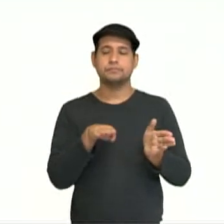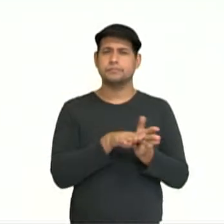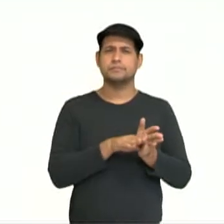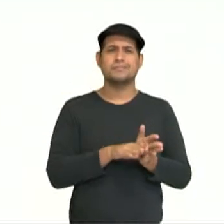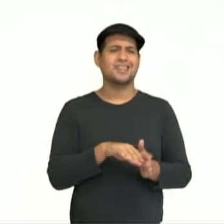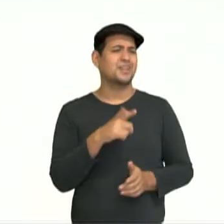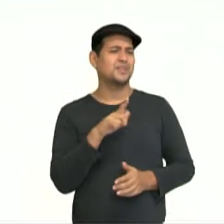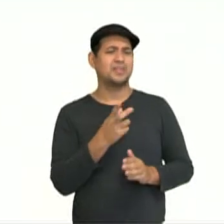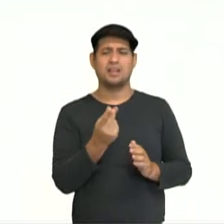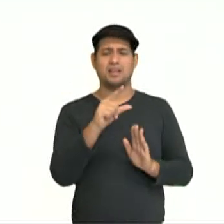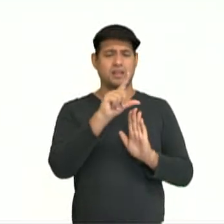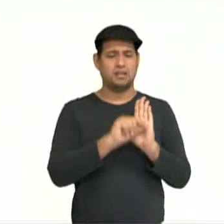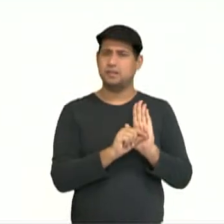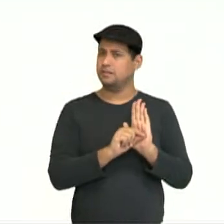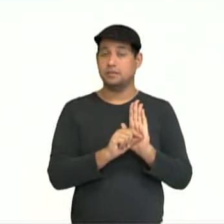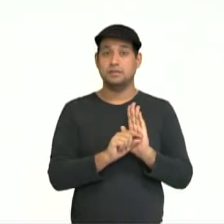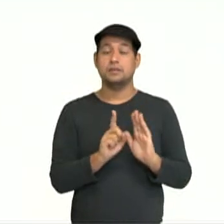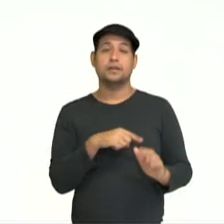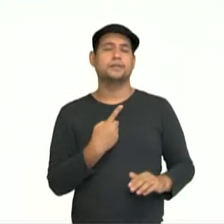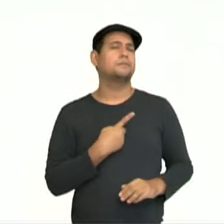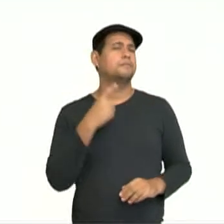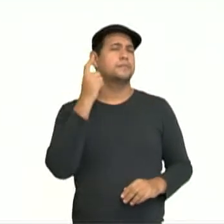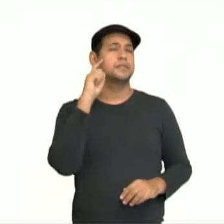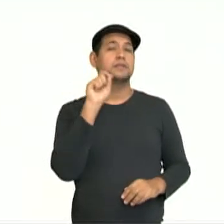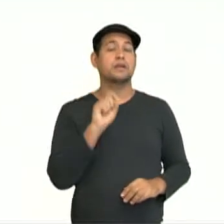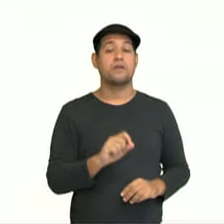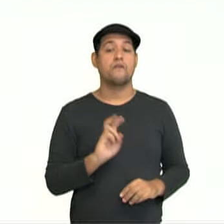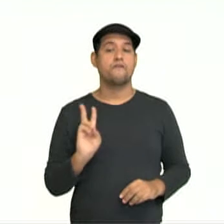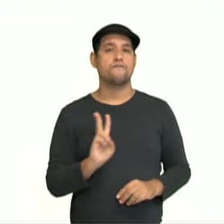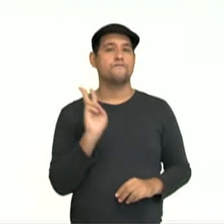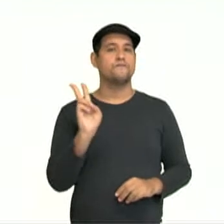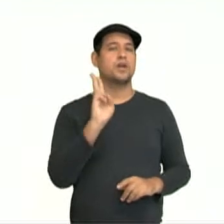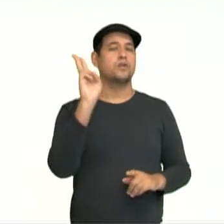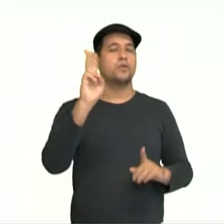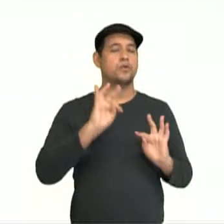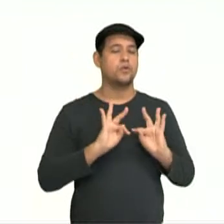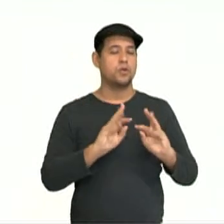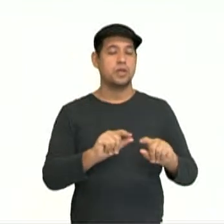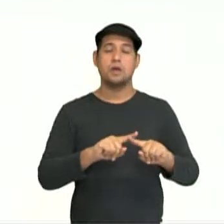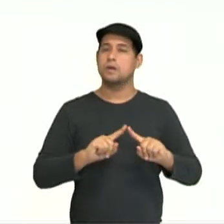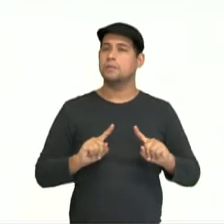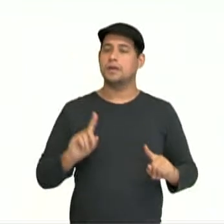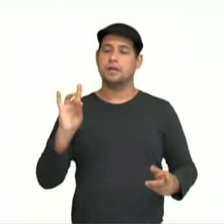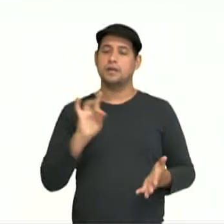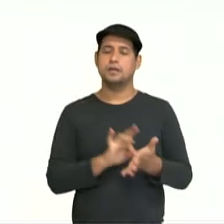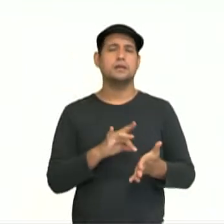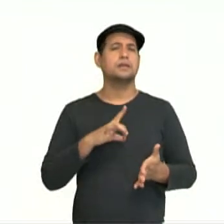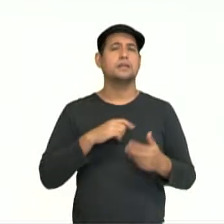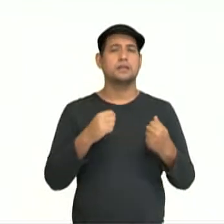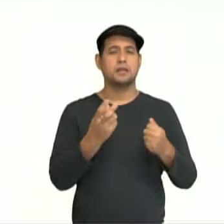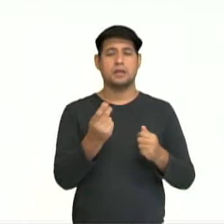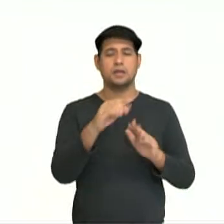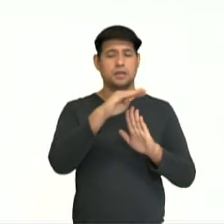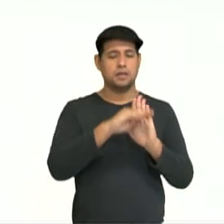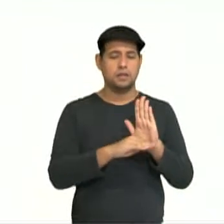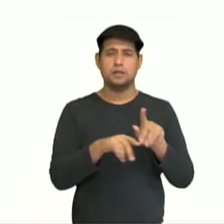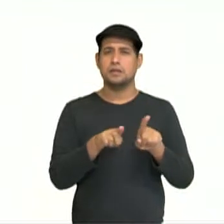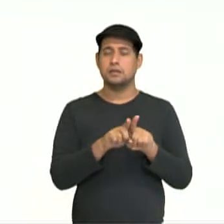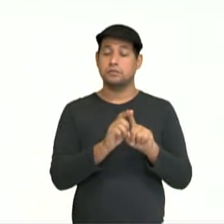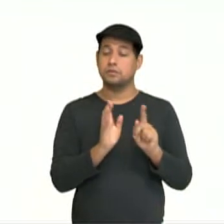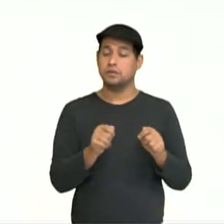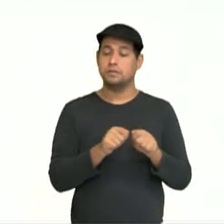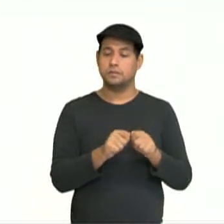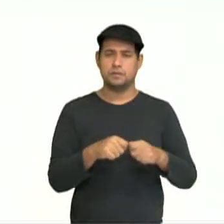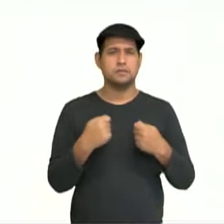sem nenhum desconto. Então, estamos pensando num valor total. Mas, obviamente, temos descontos que devem ser